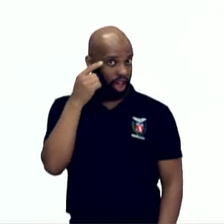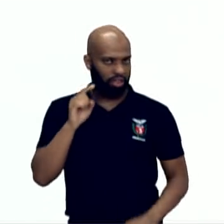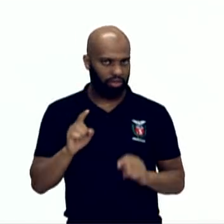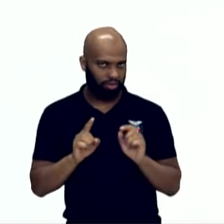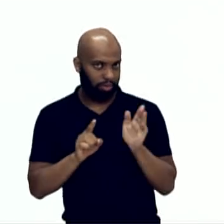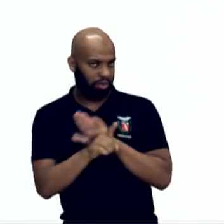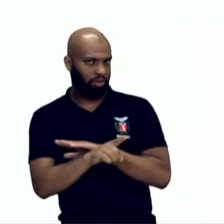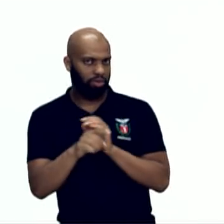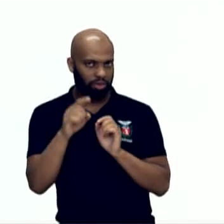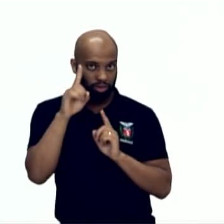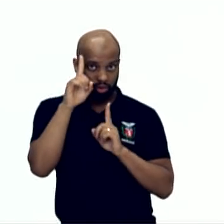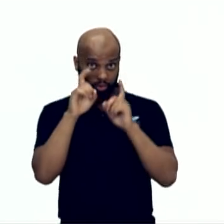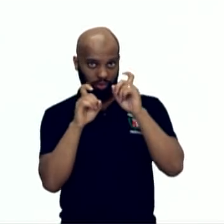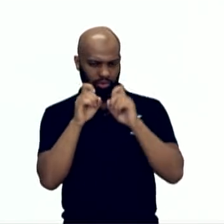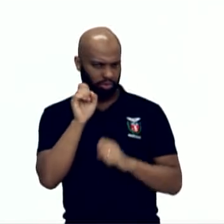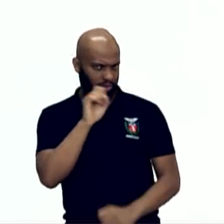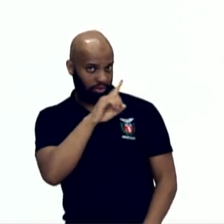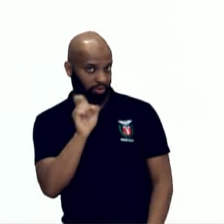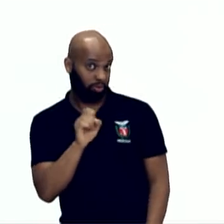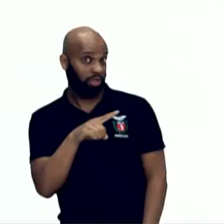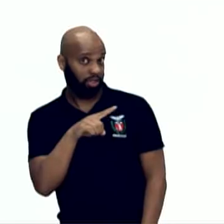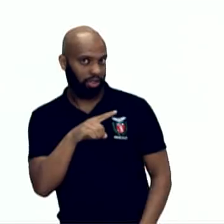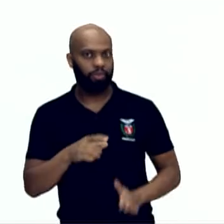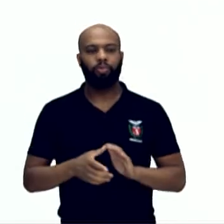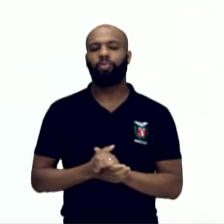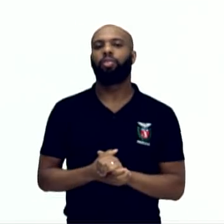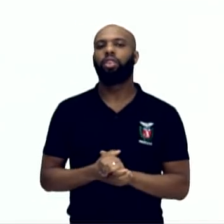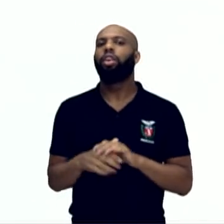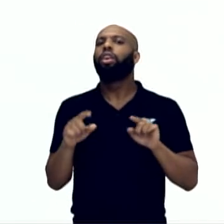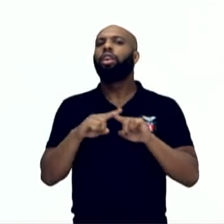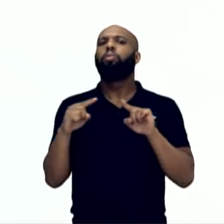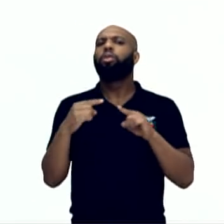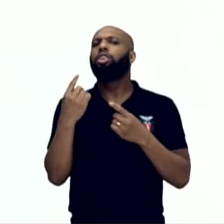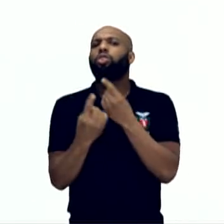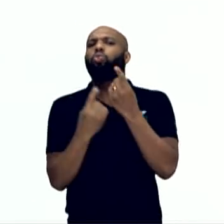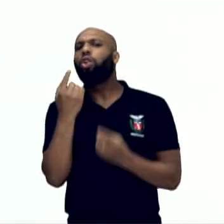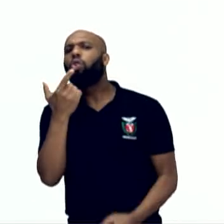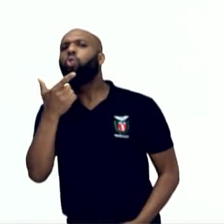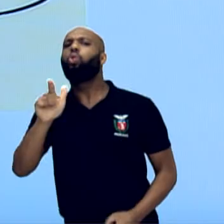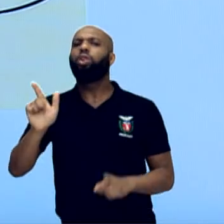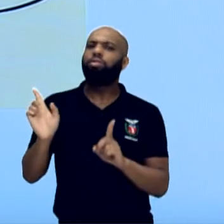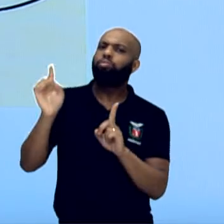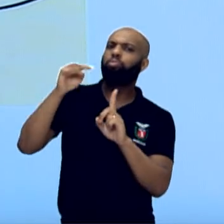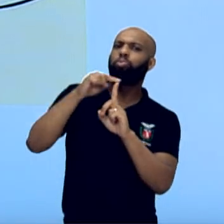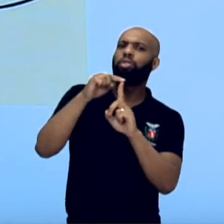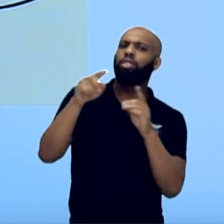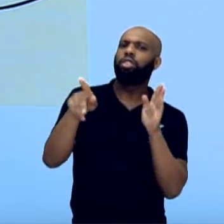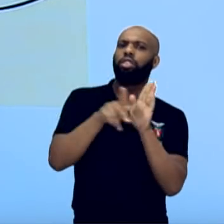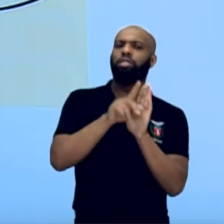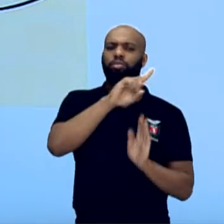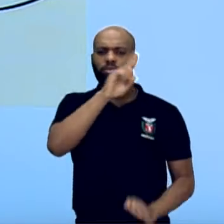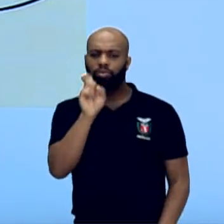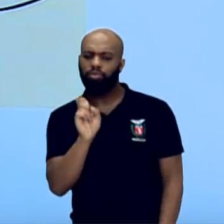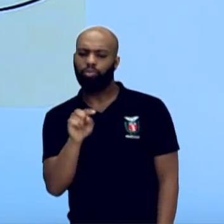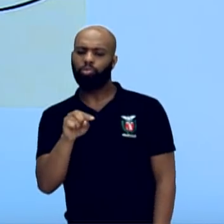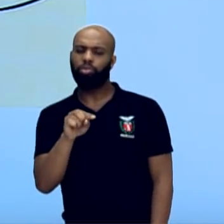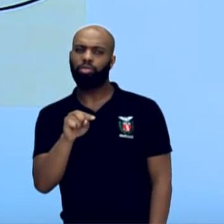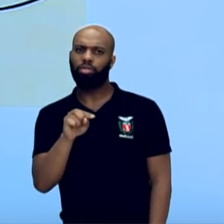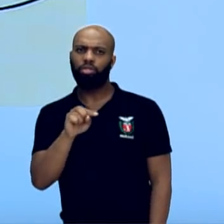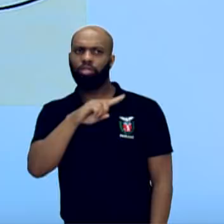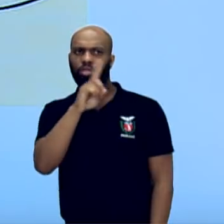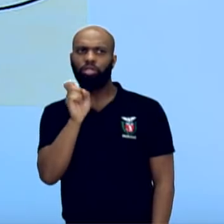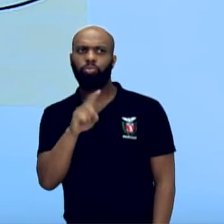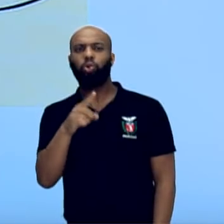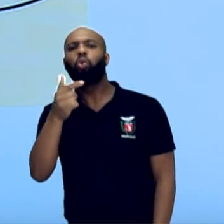Uma pergunta. Só que olhem aqui, qual é a outra função dada ao ponto de interrogação pelo autor